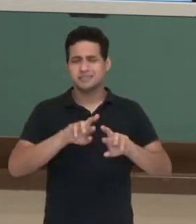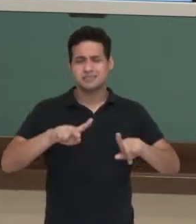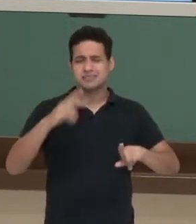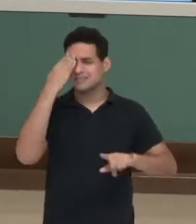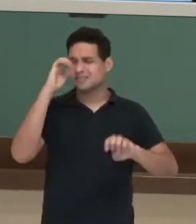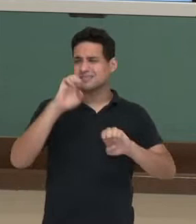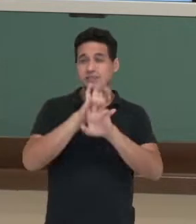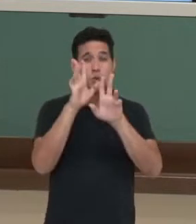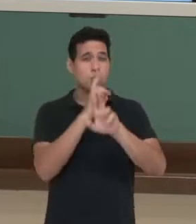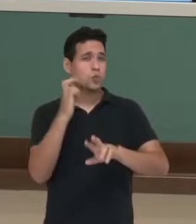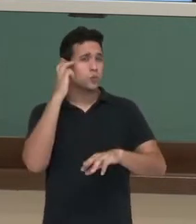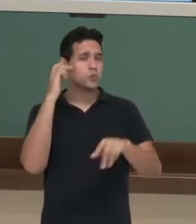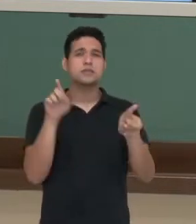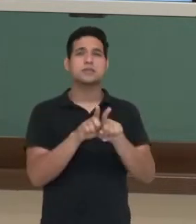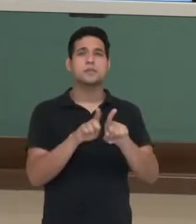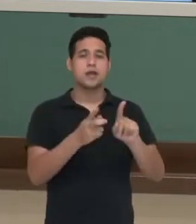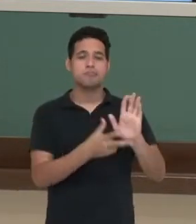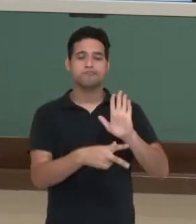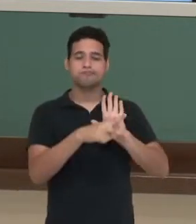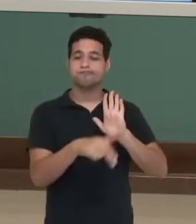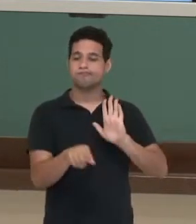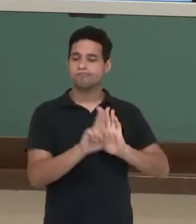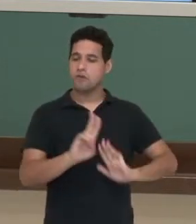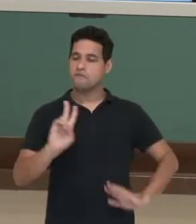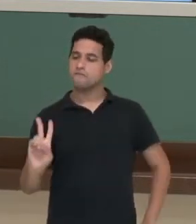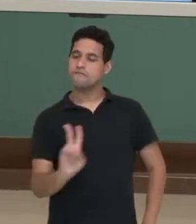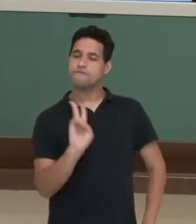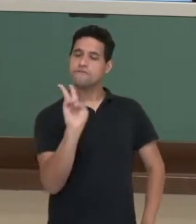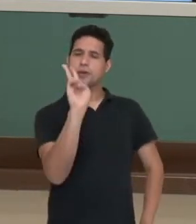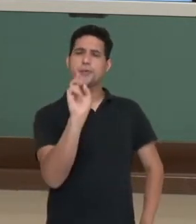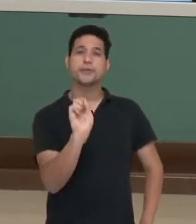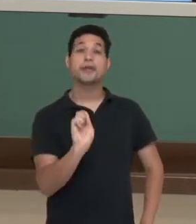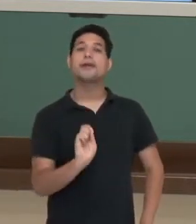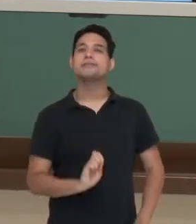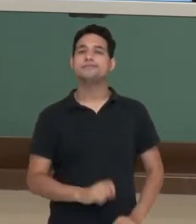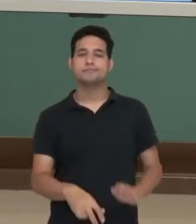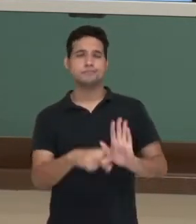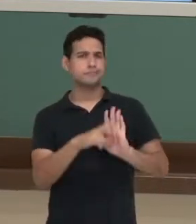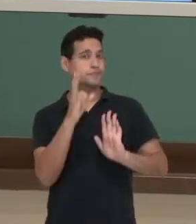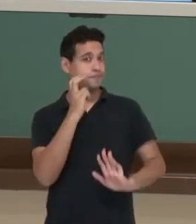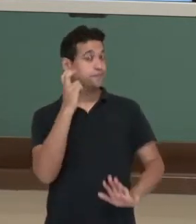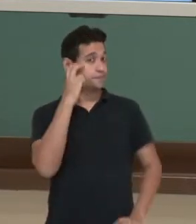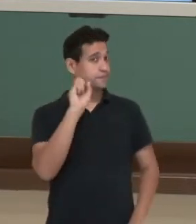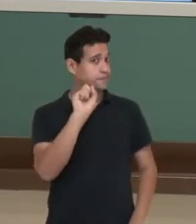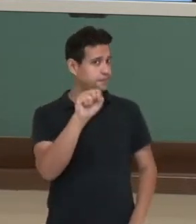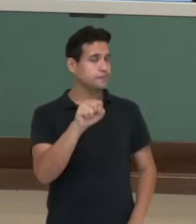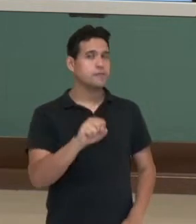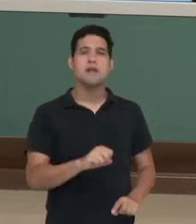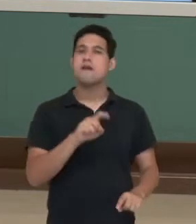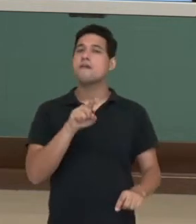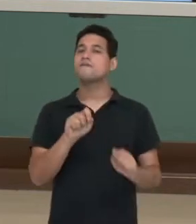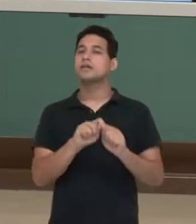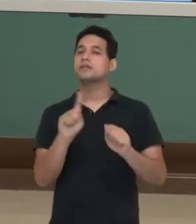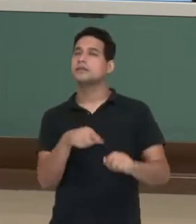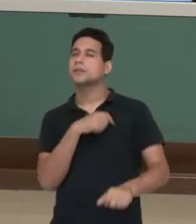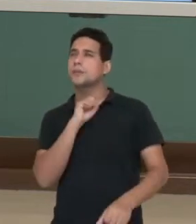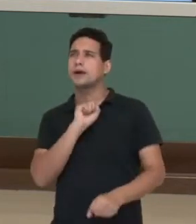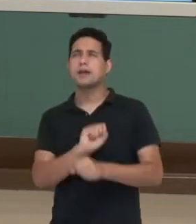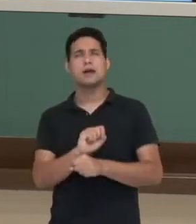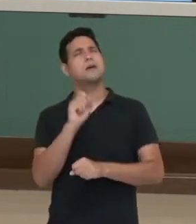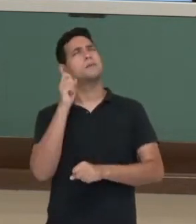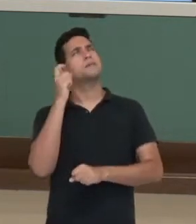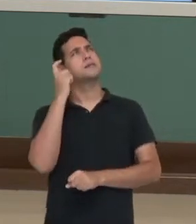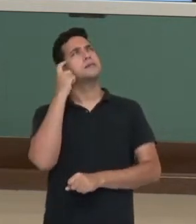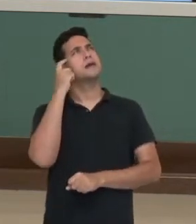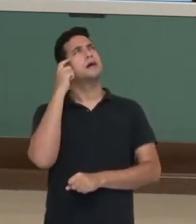diferentes culturas e de apropriação e valorização de sua própria cultura. Refletir sobre a história dos